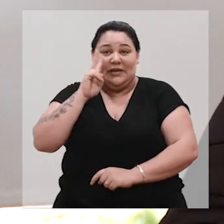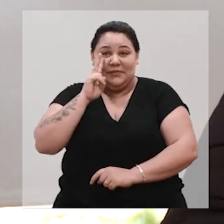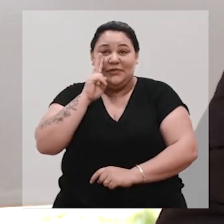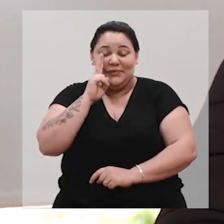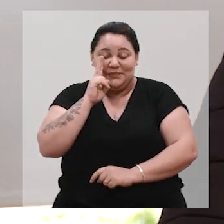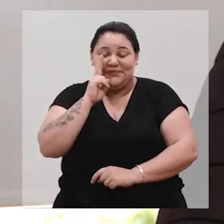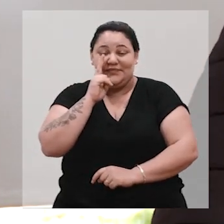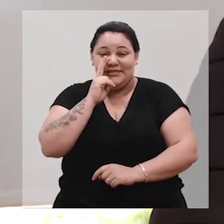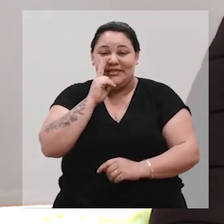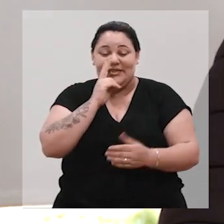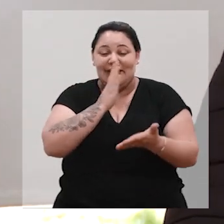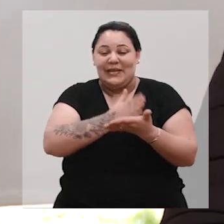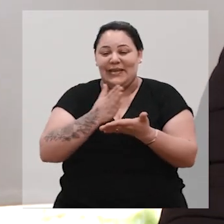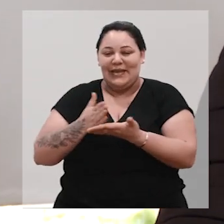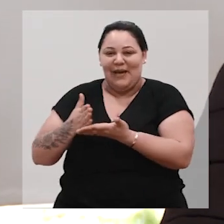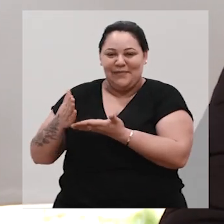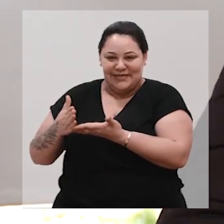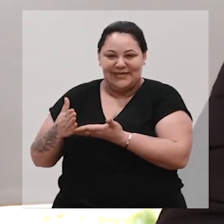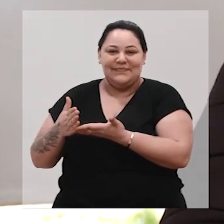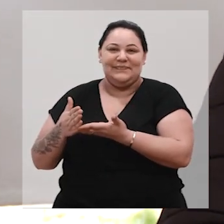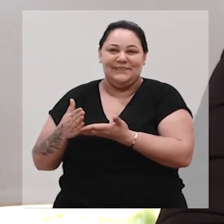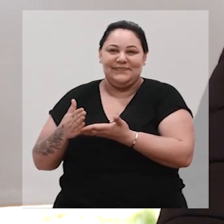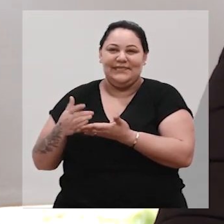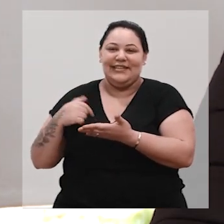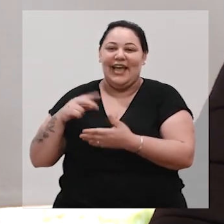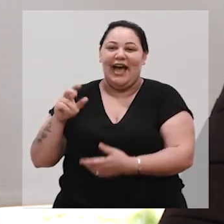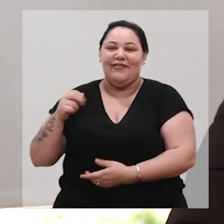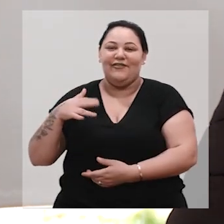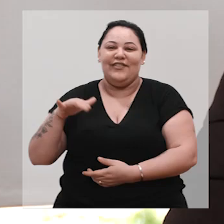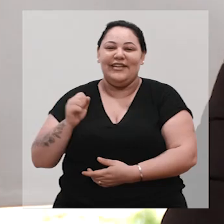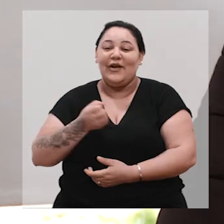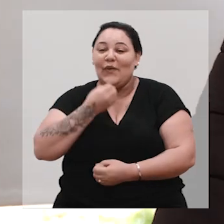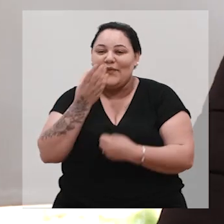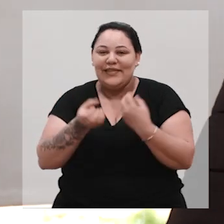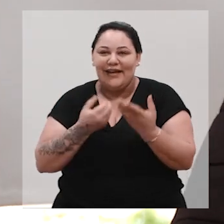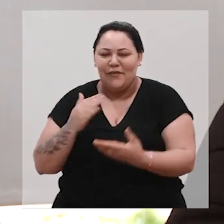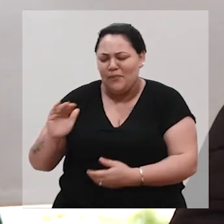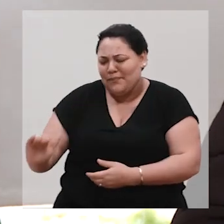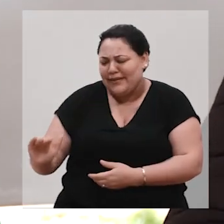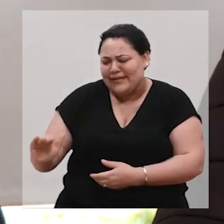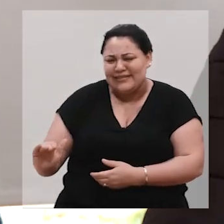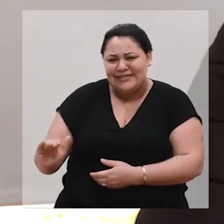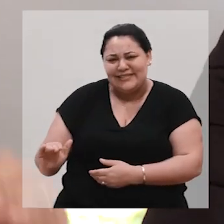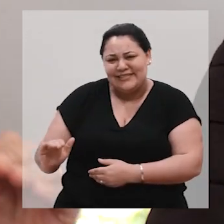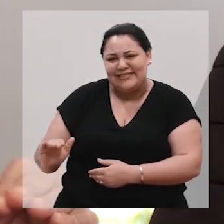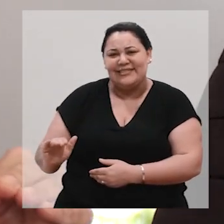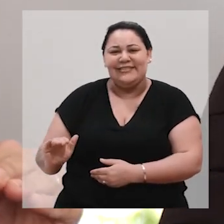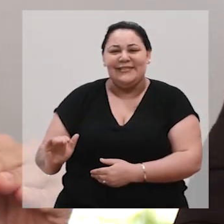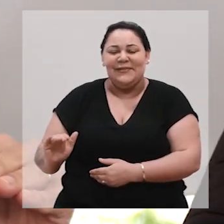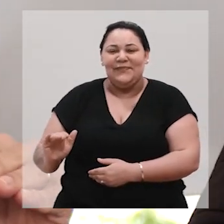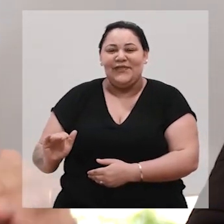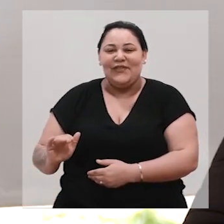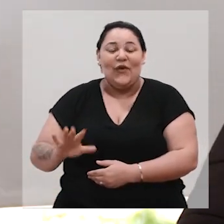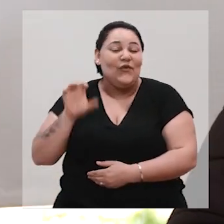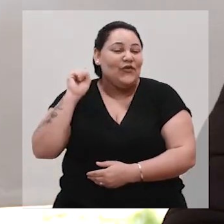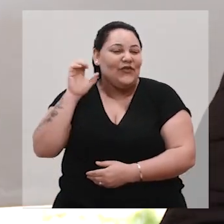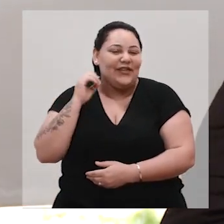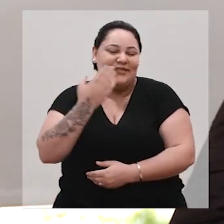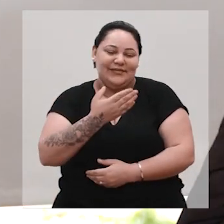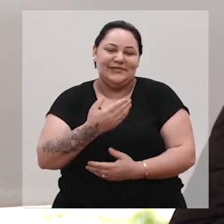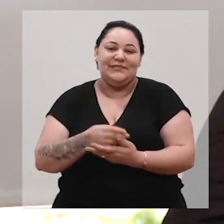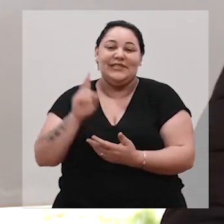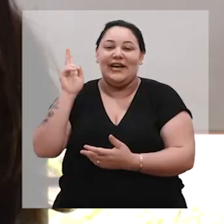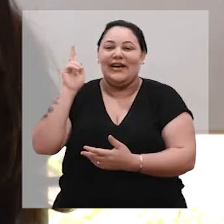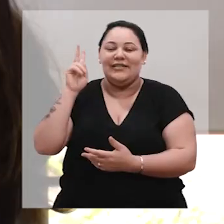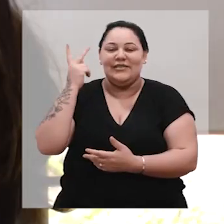recordação diferente dele em diferentes fases da vida dele. E uma delas é da Vânia contando história para ele com 2, 3 aninhos, um pitoquinho sentado ouvindo história.